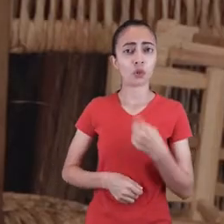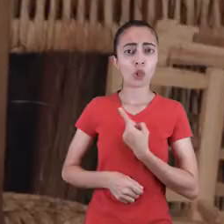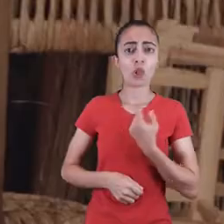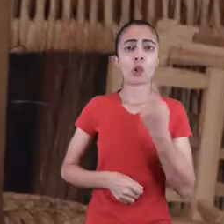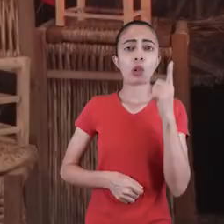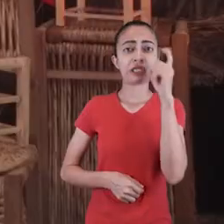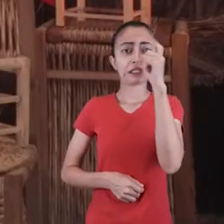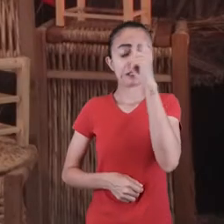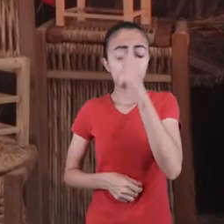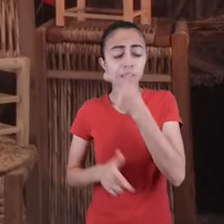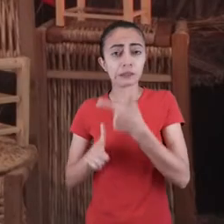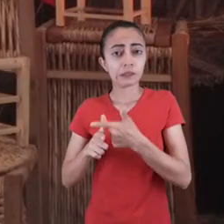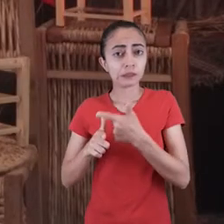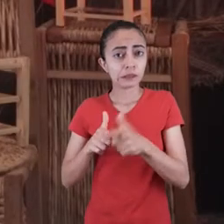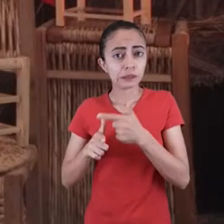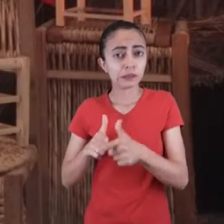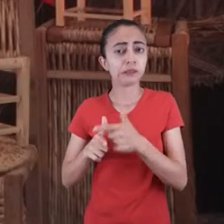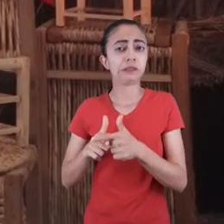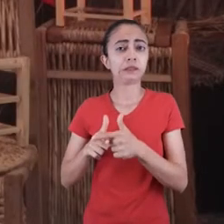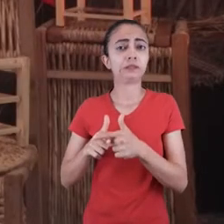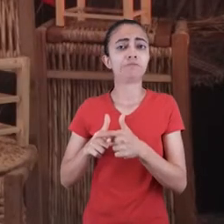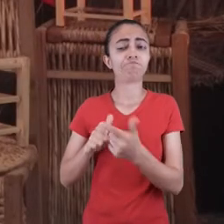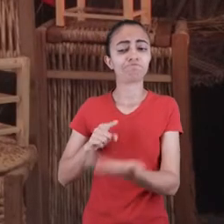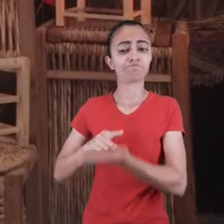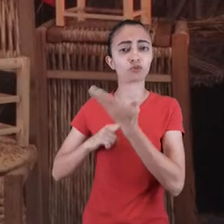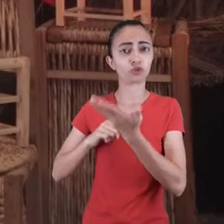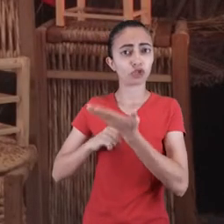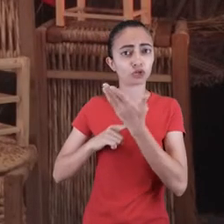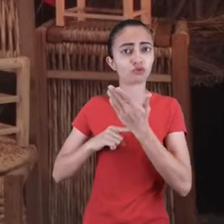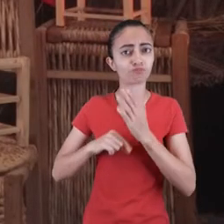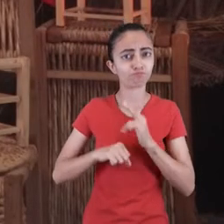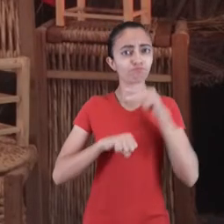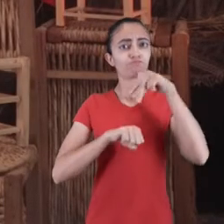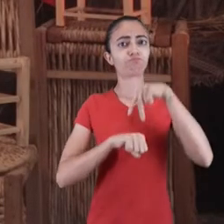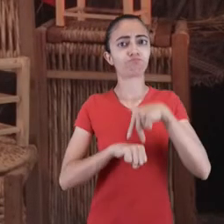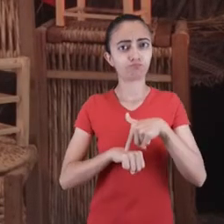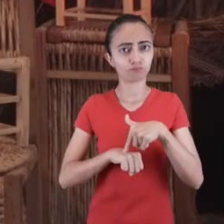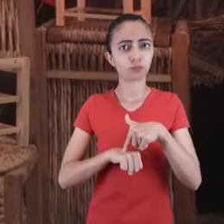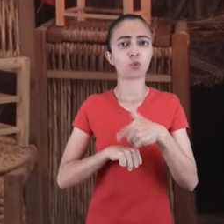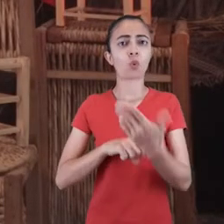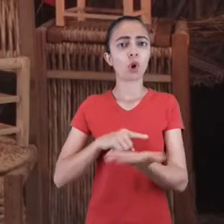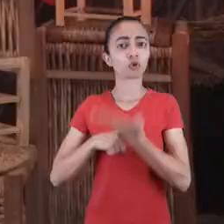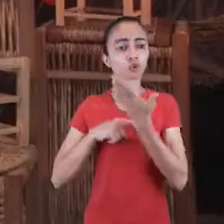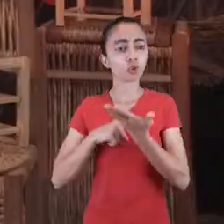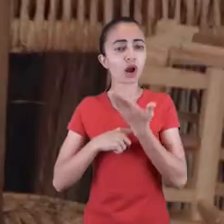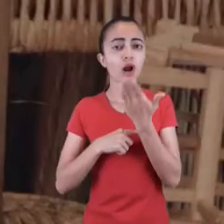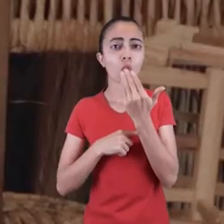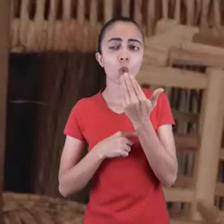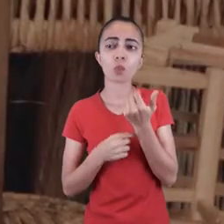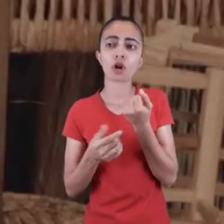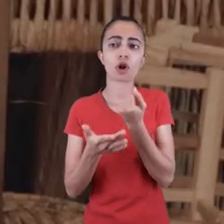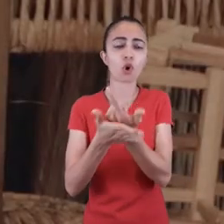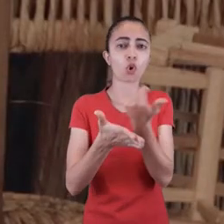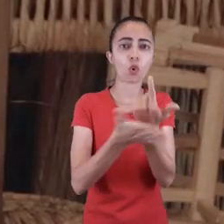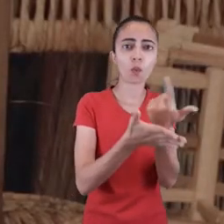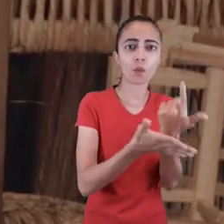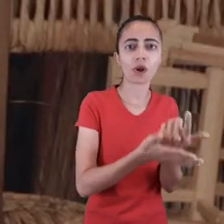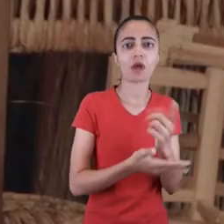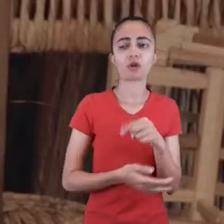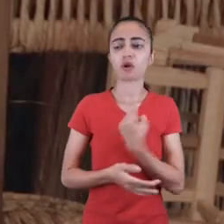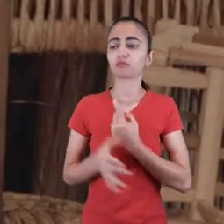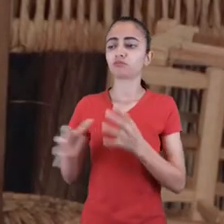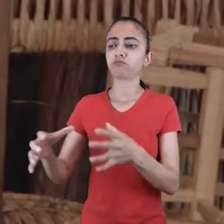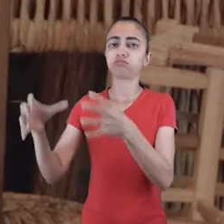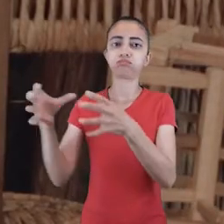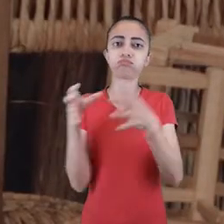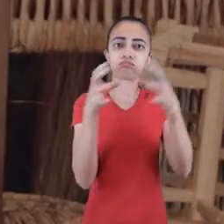do poço, que ensinou nós a comprar o nosso alimento, vendendo